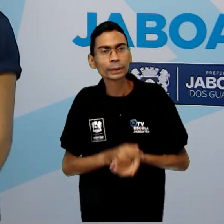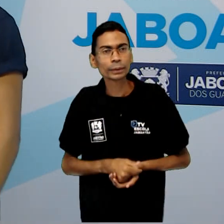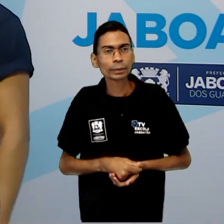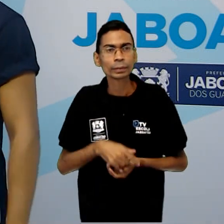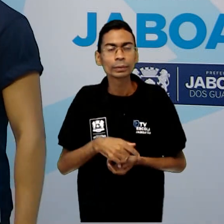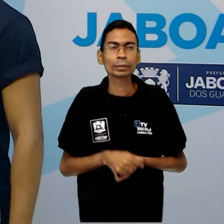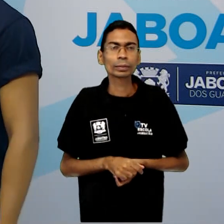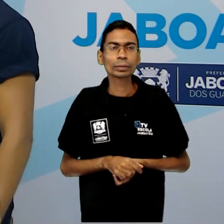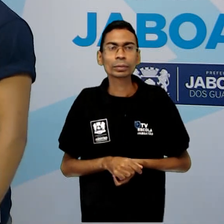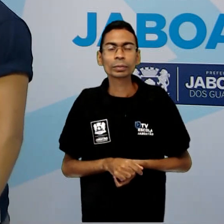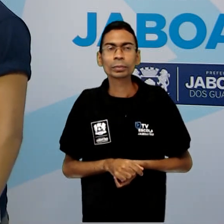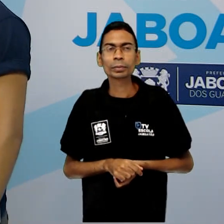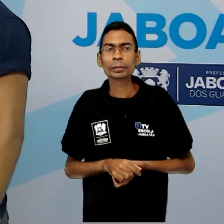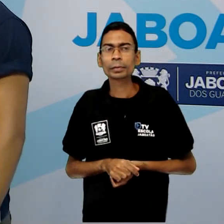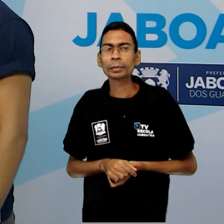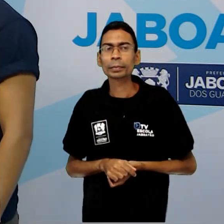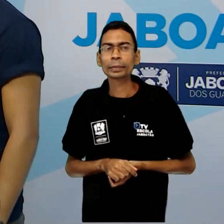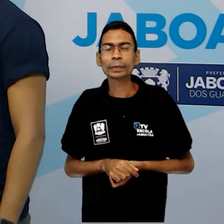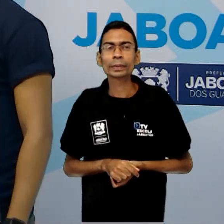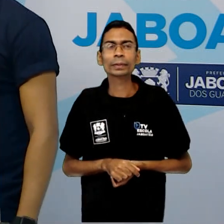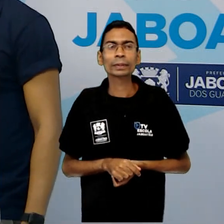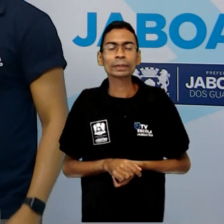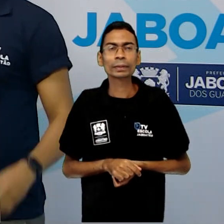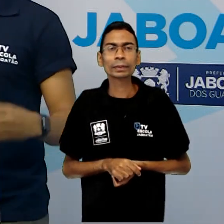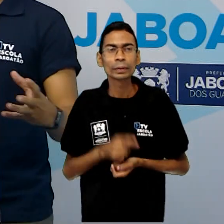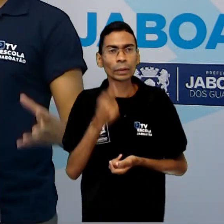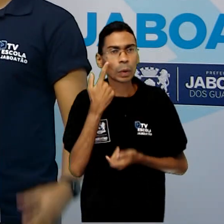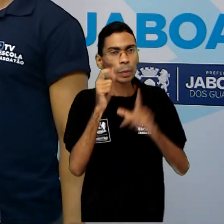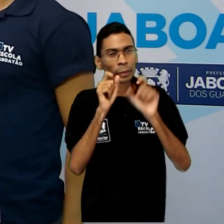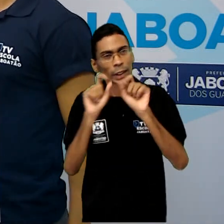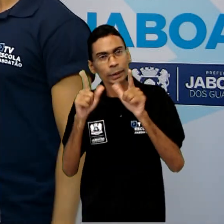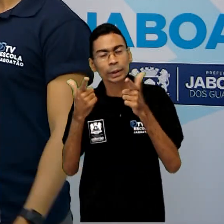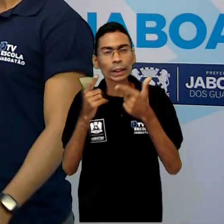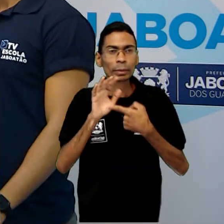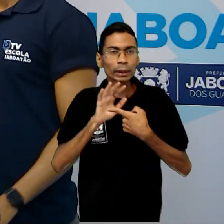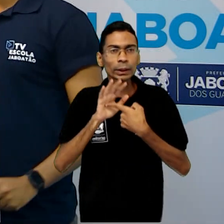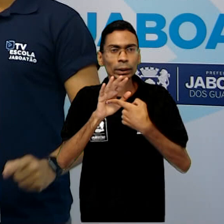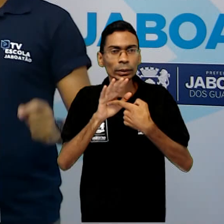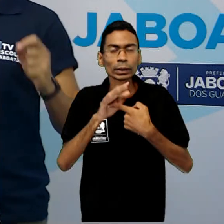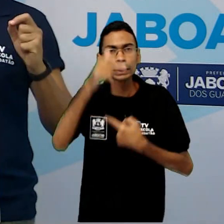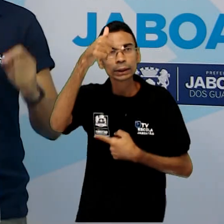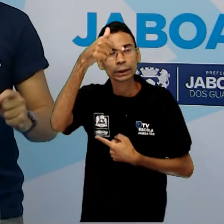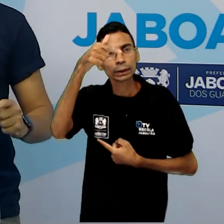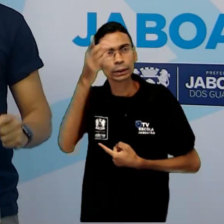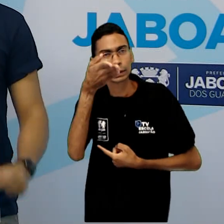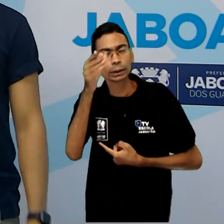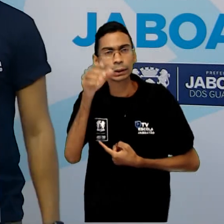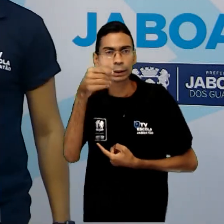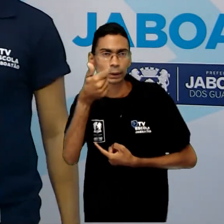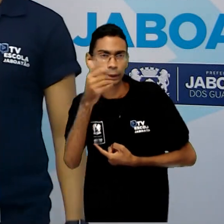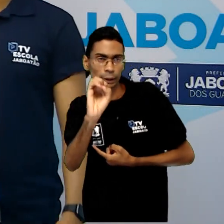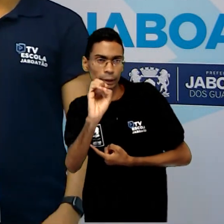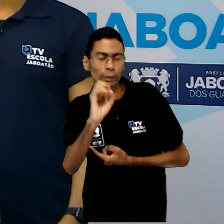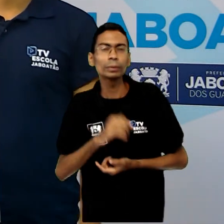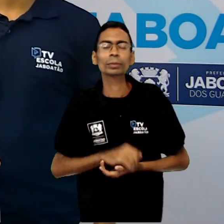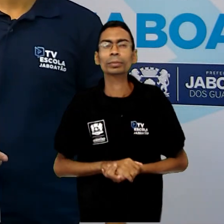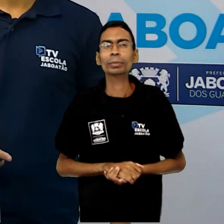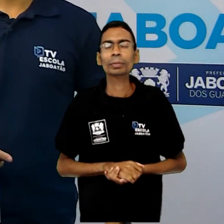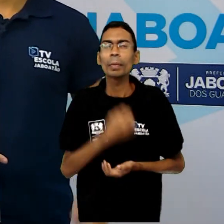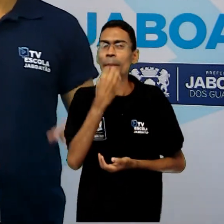2, 3, 4, 5, 6, 7. Representamos a fração 7/10.